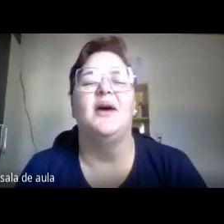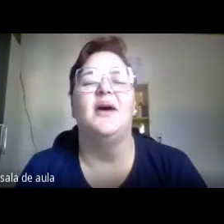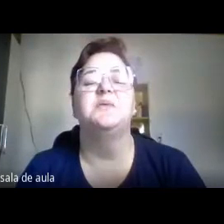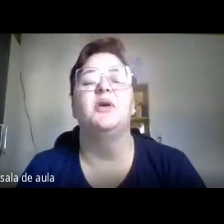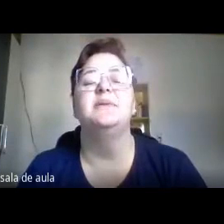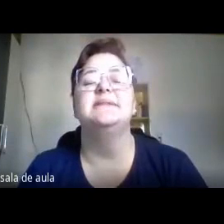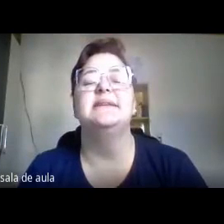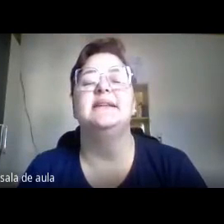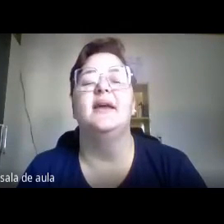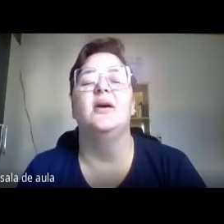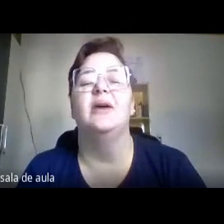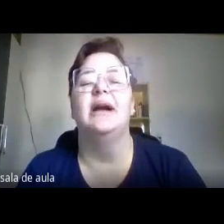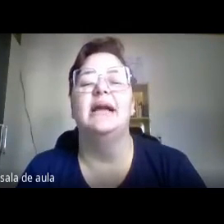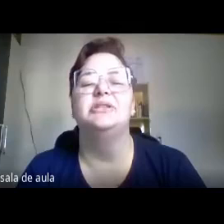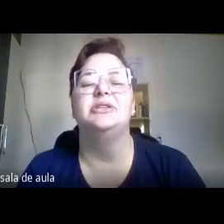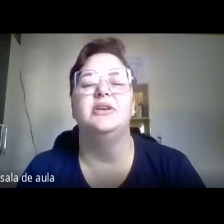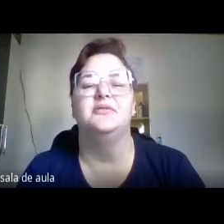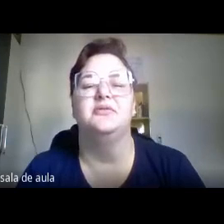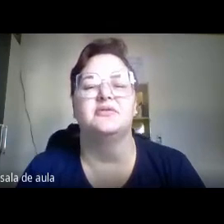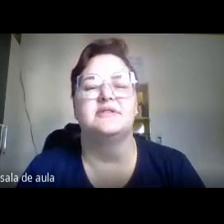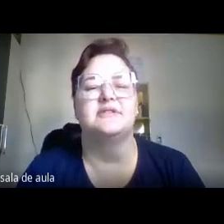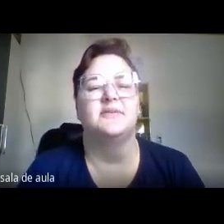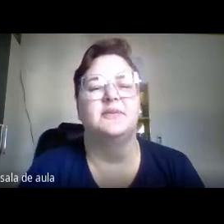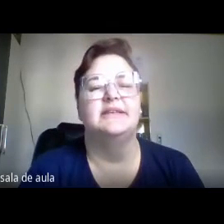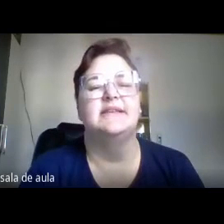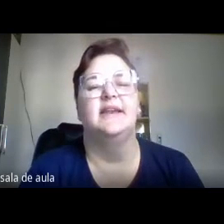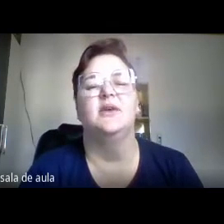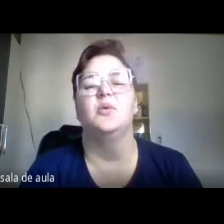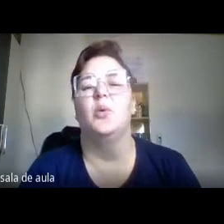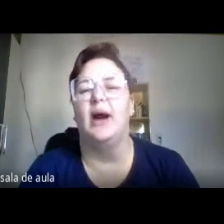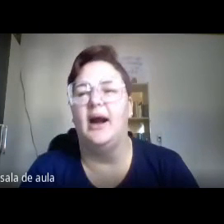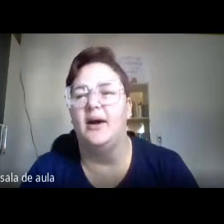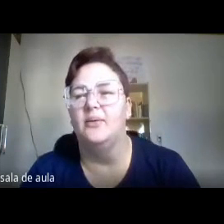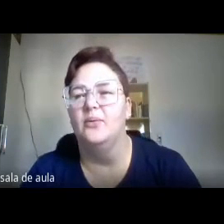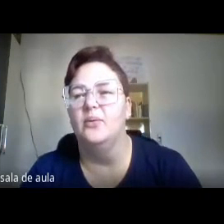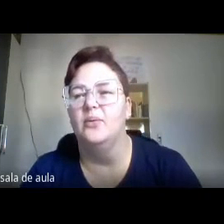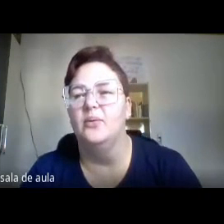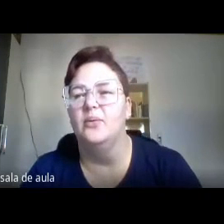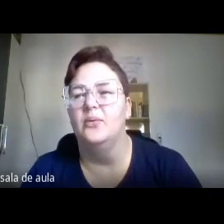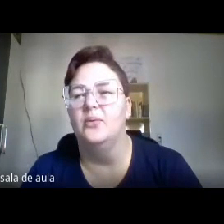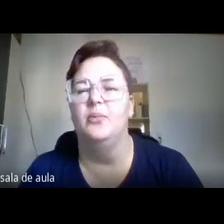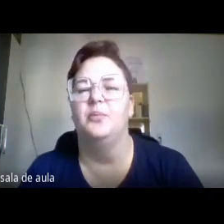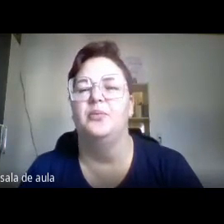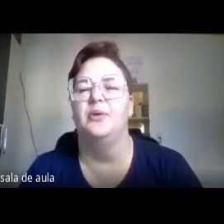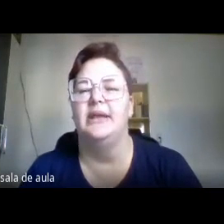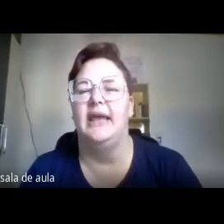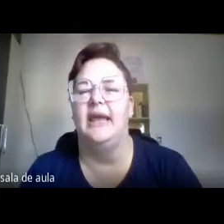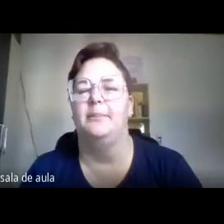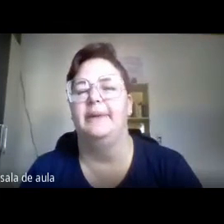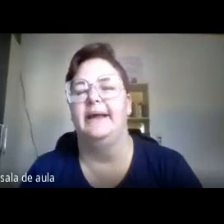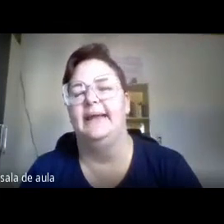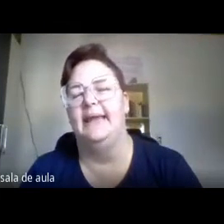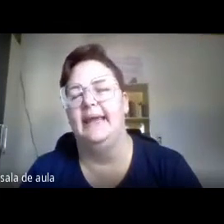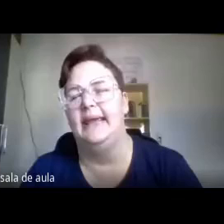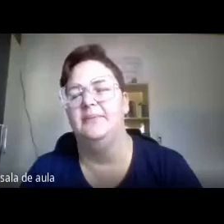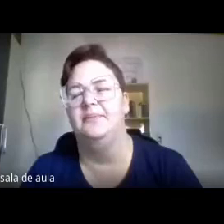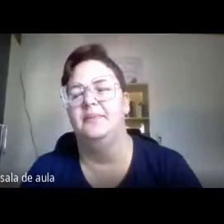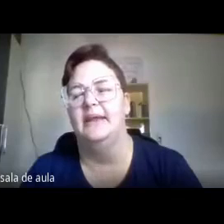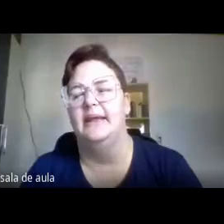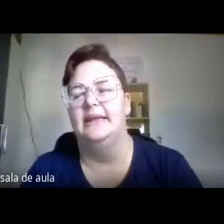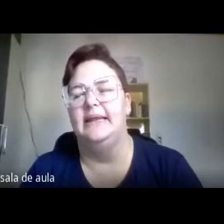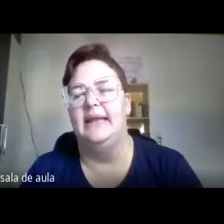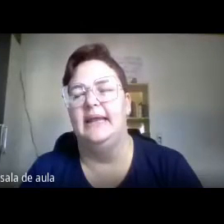Tá, os pronomes interrogativos, que seria o qual, o como, por quê, para